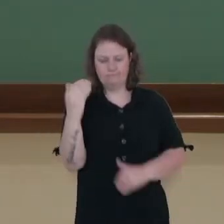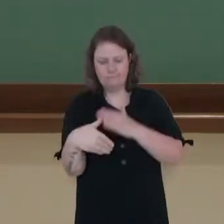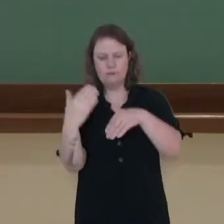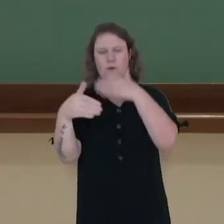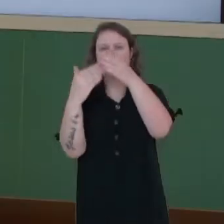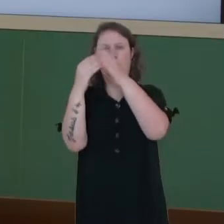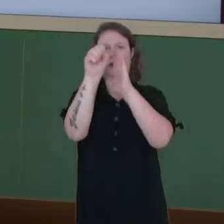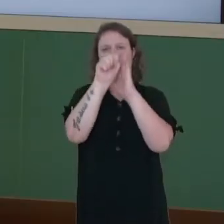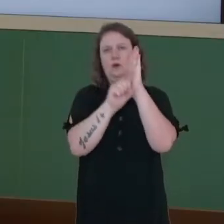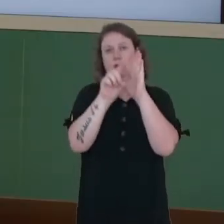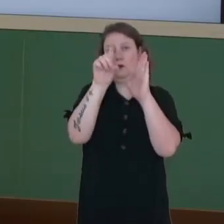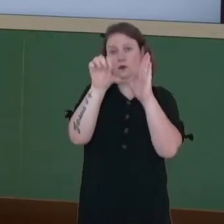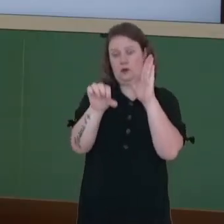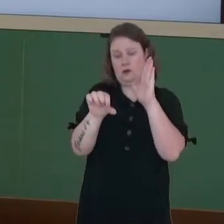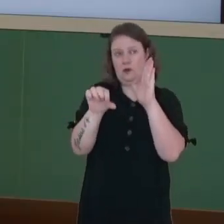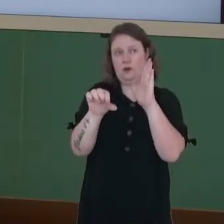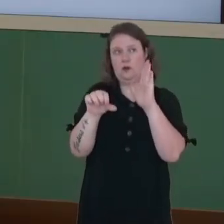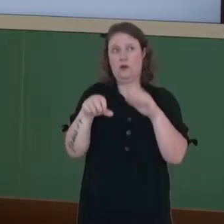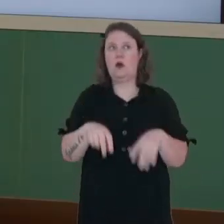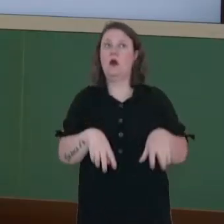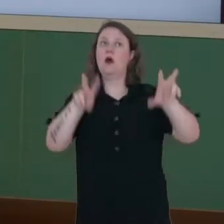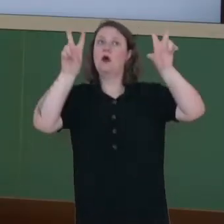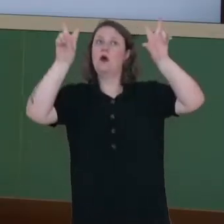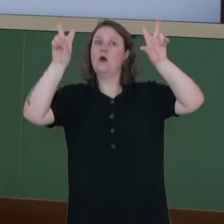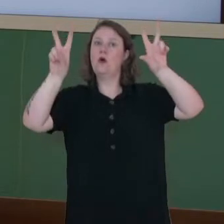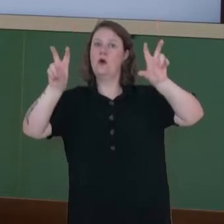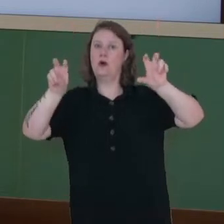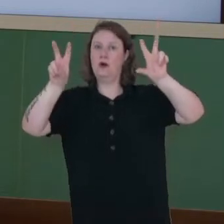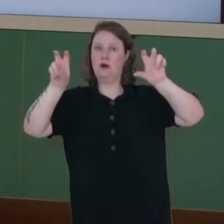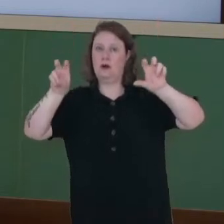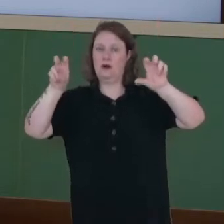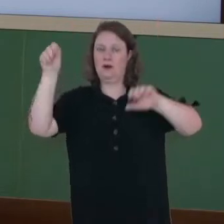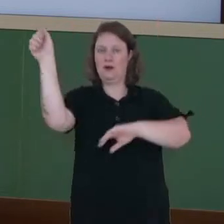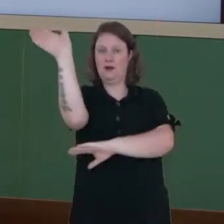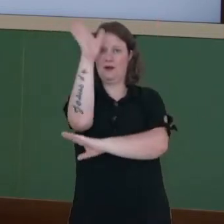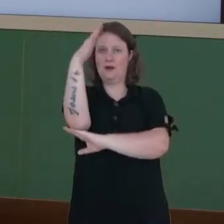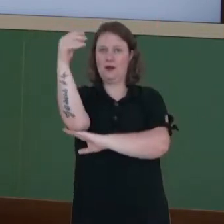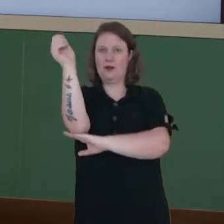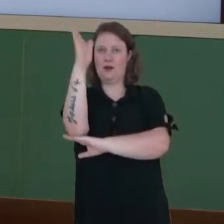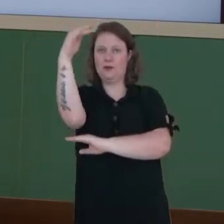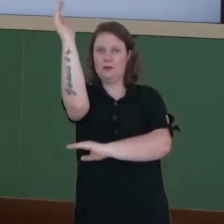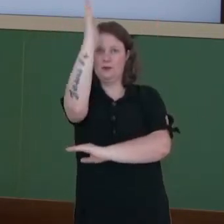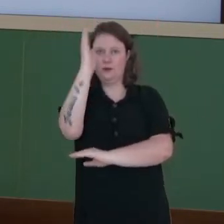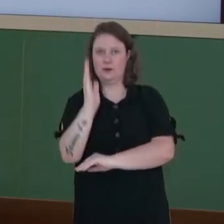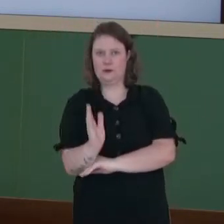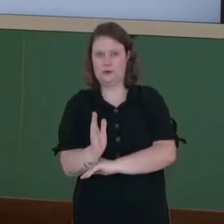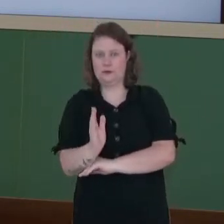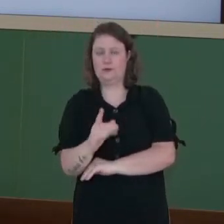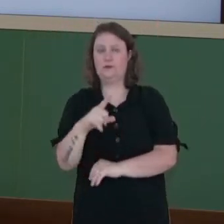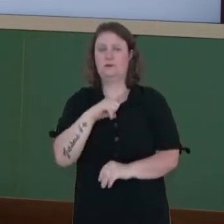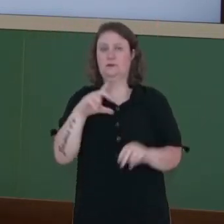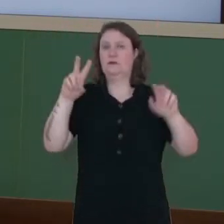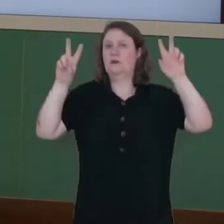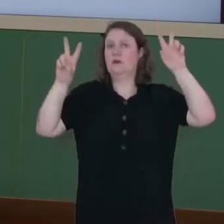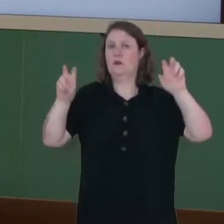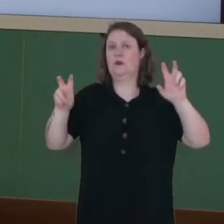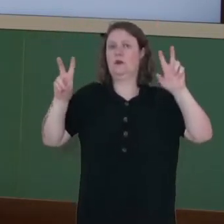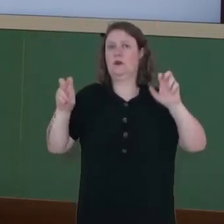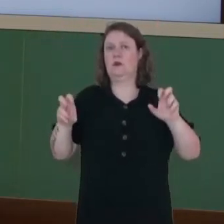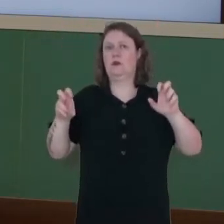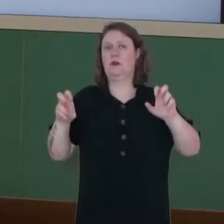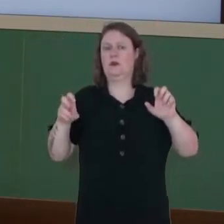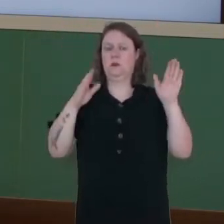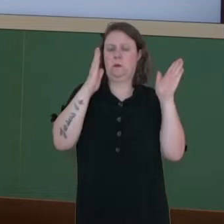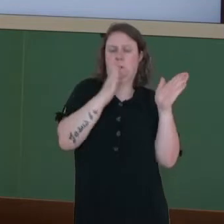o lema da nossa bandeira, Nós sabemos que na nossa bandeira nós temos um lema, ordem